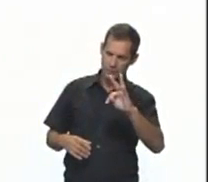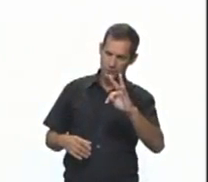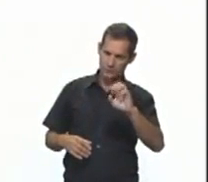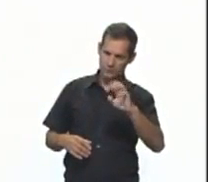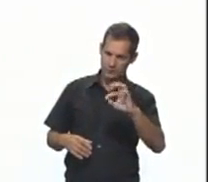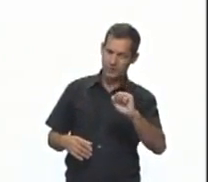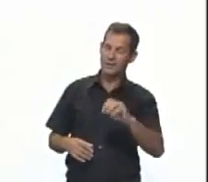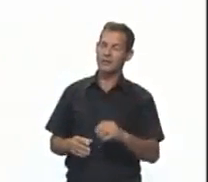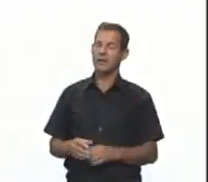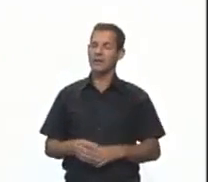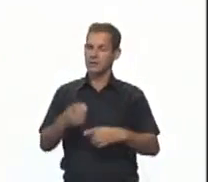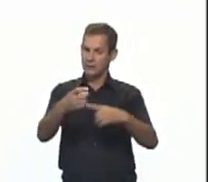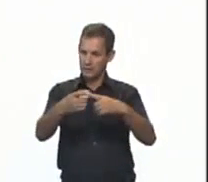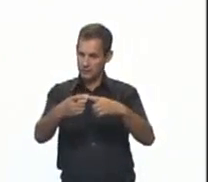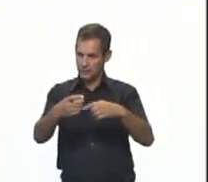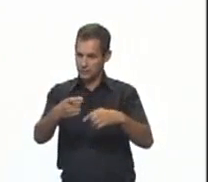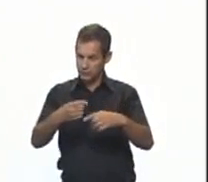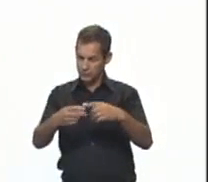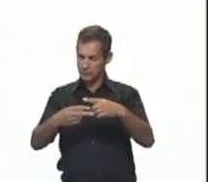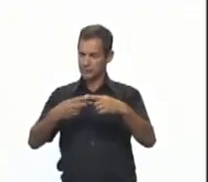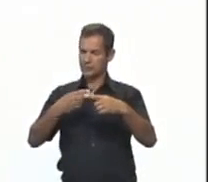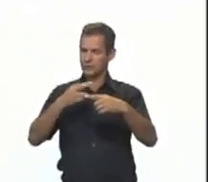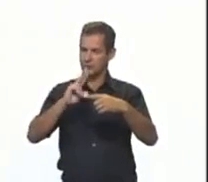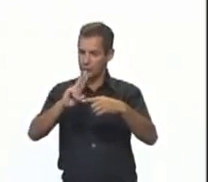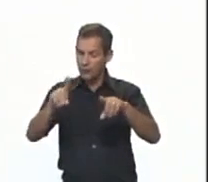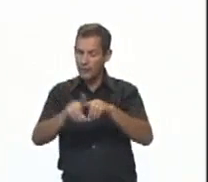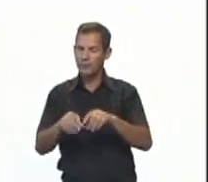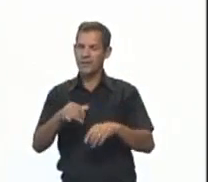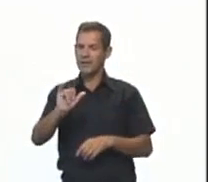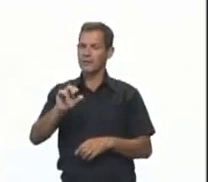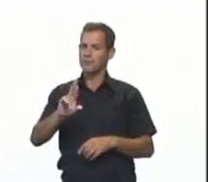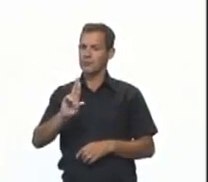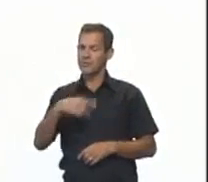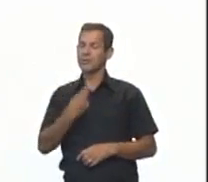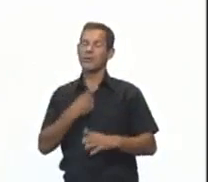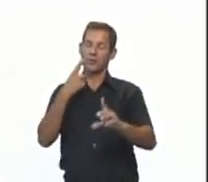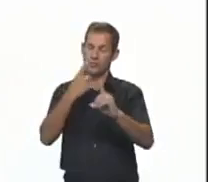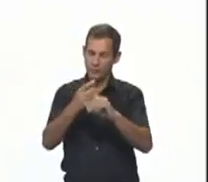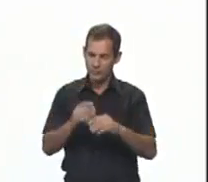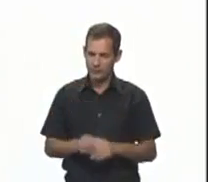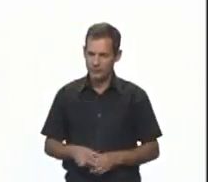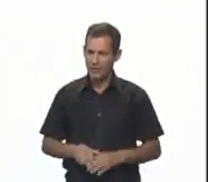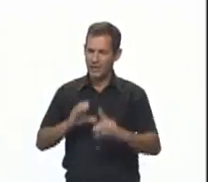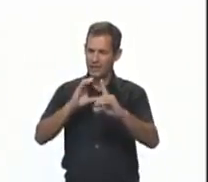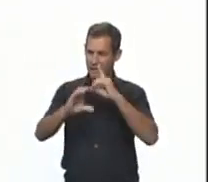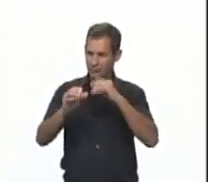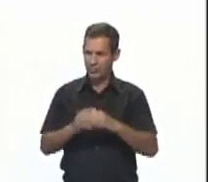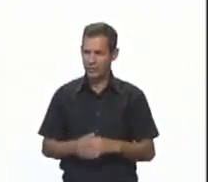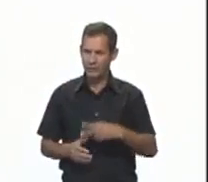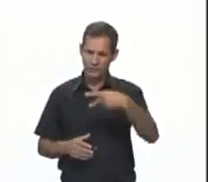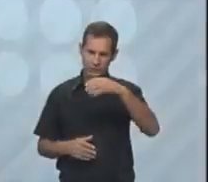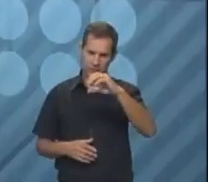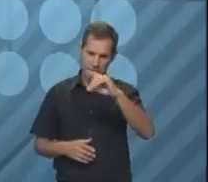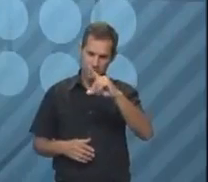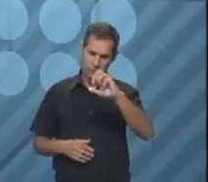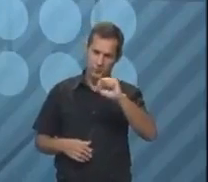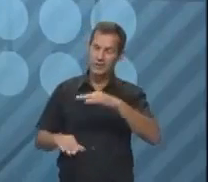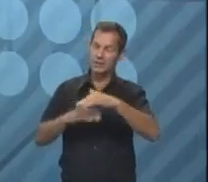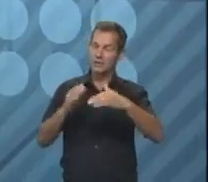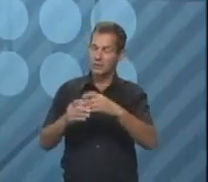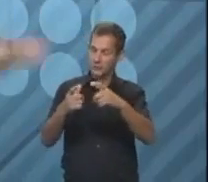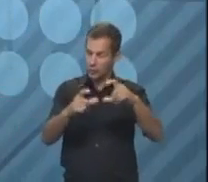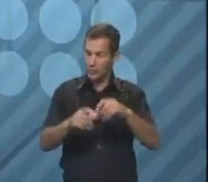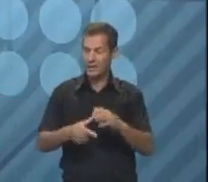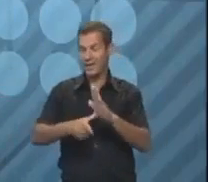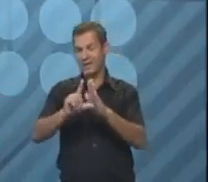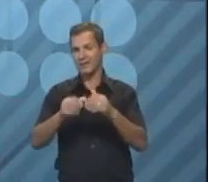r ou a relação seno de θ é igual a y sobre r. E a gente acha, então, as coordenadas polares de todos os pontos